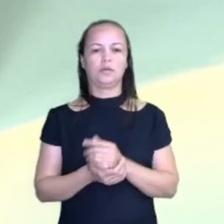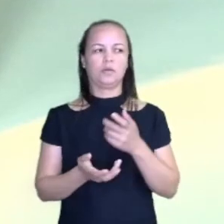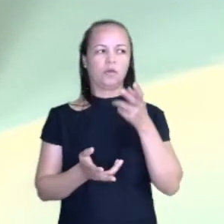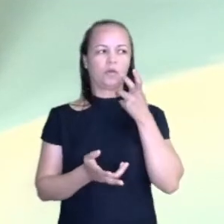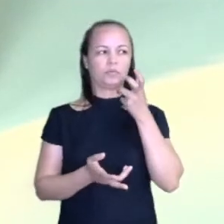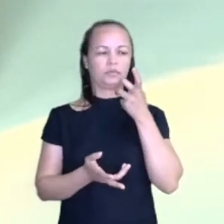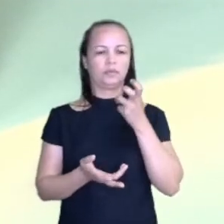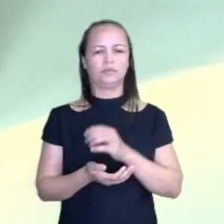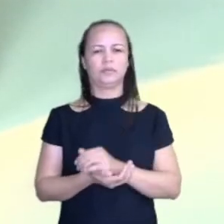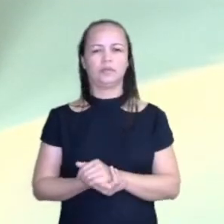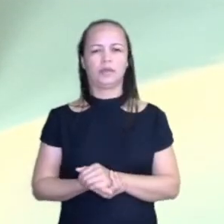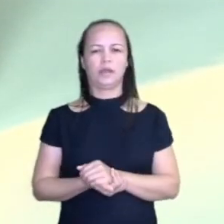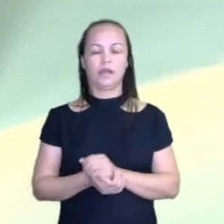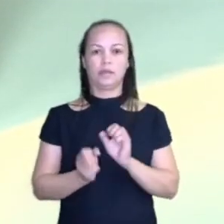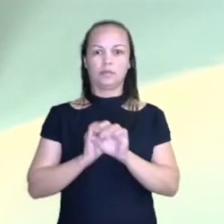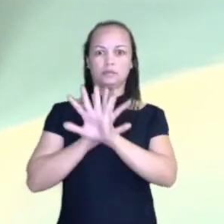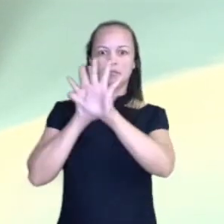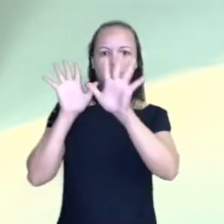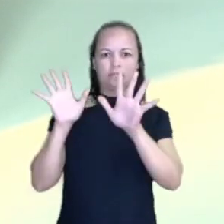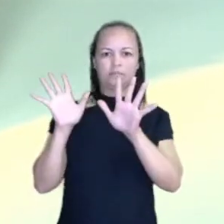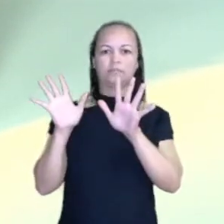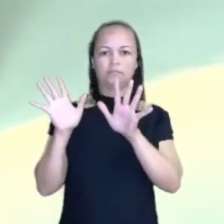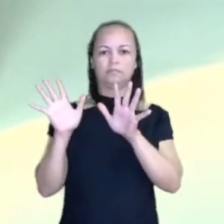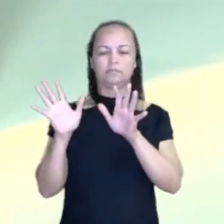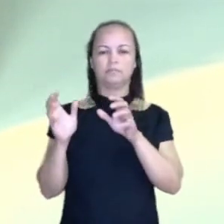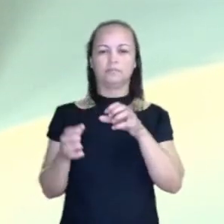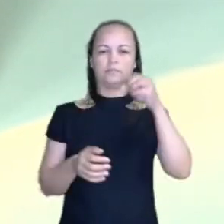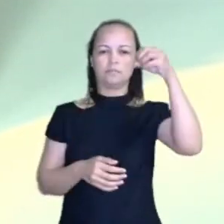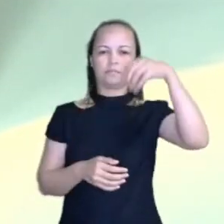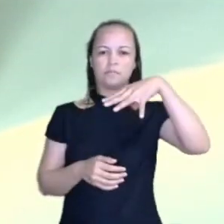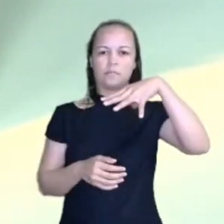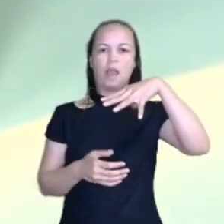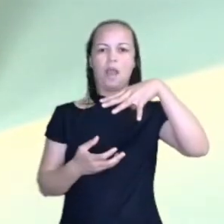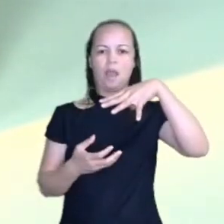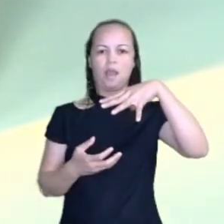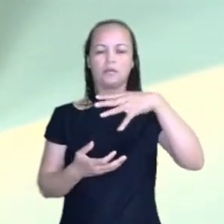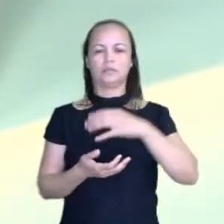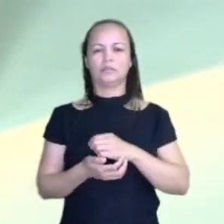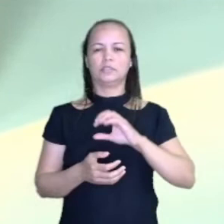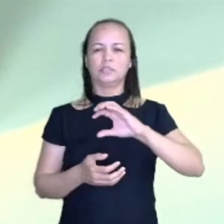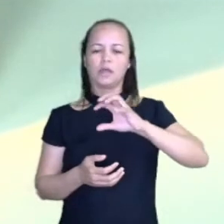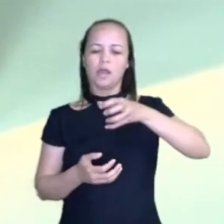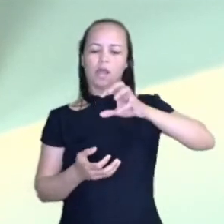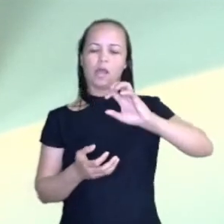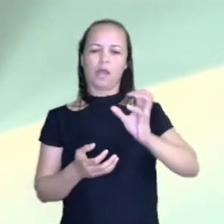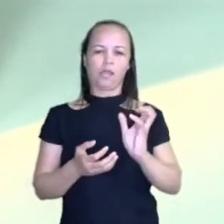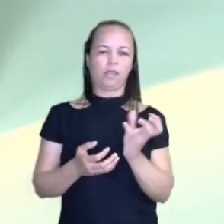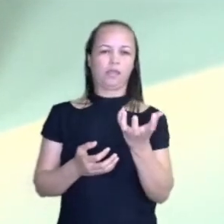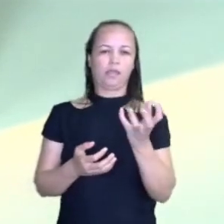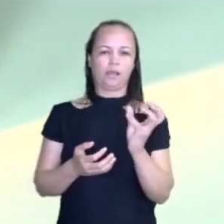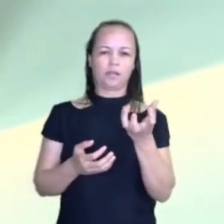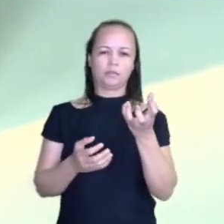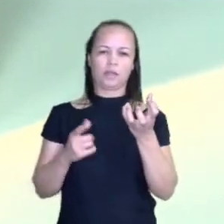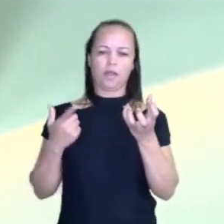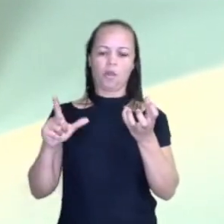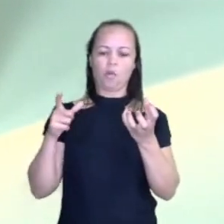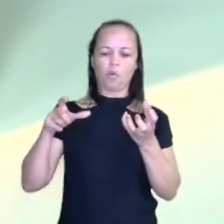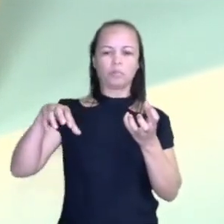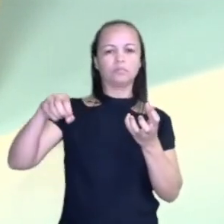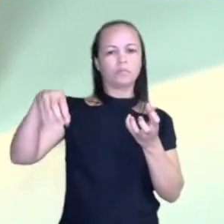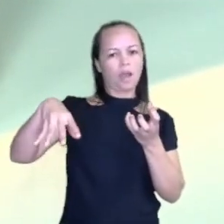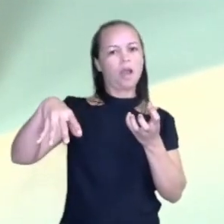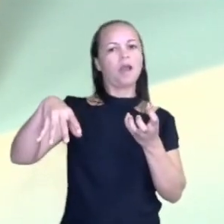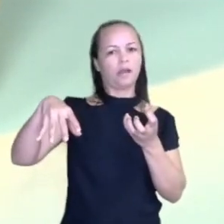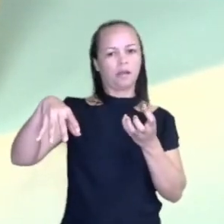aqui ó Observe que a intensidade Luminosa é bem maior se eu apagar já tava achar aqui a outra continua acesa tá